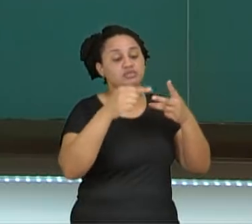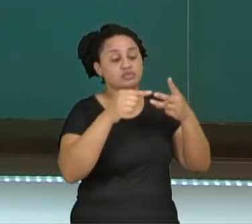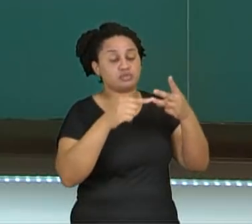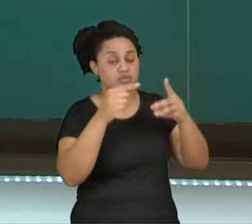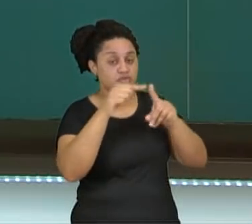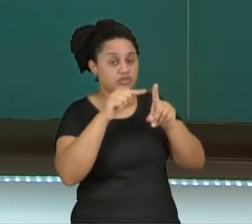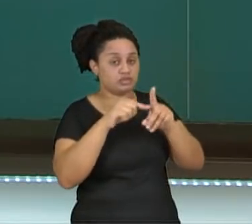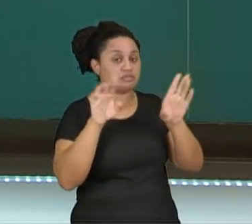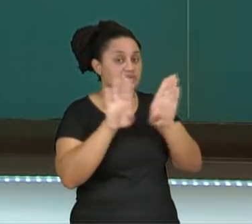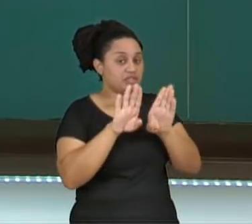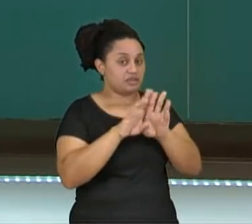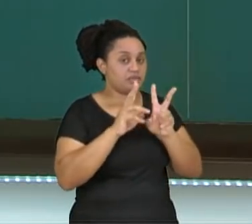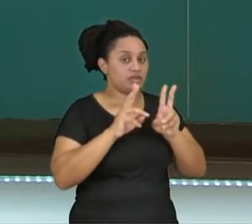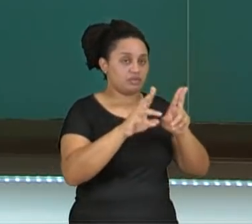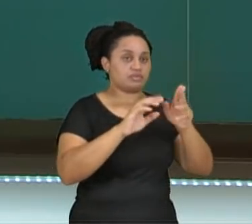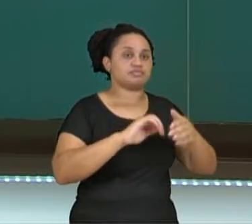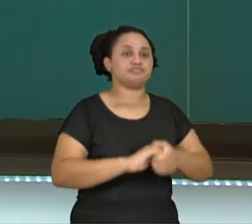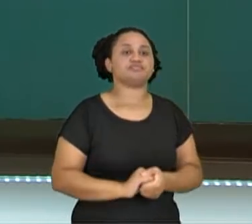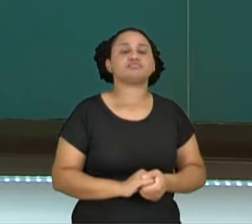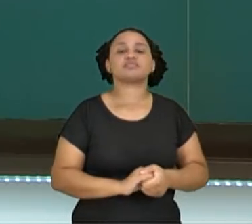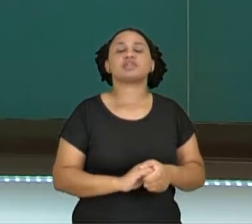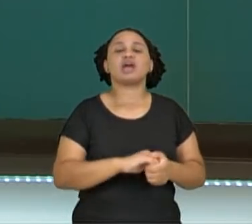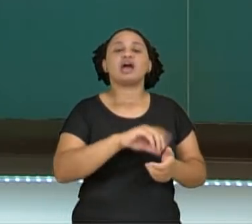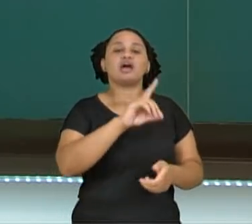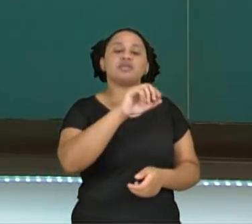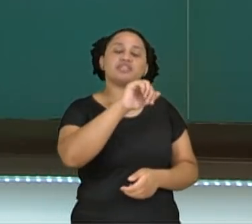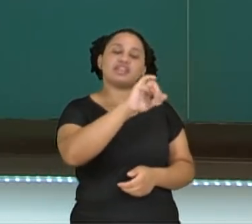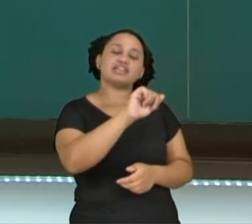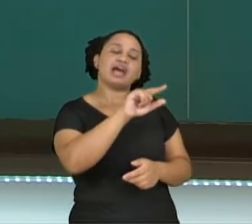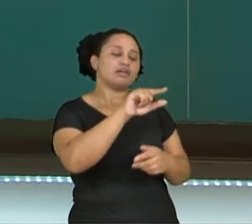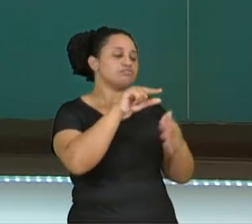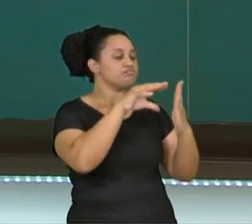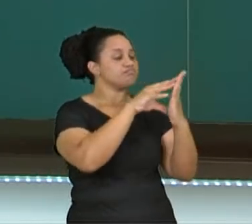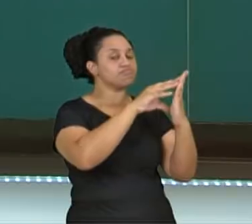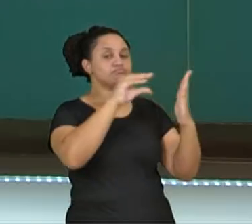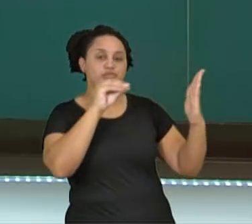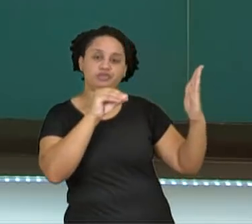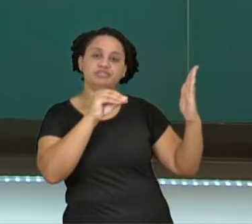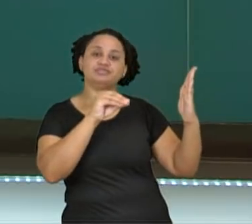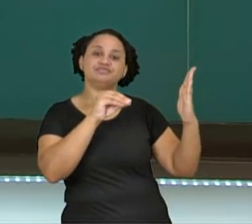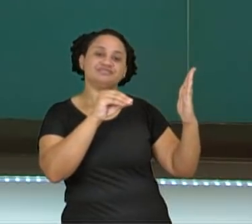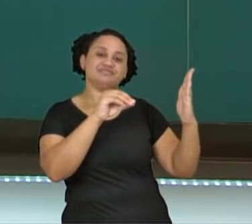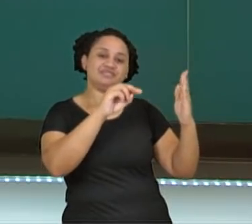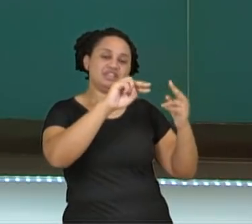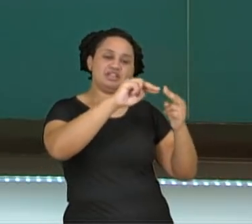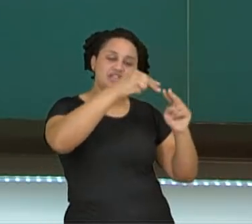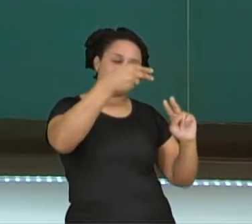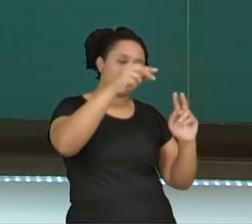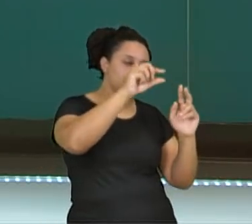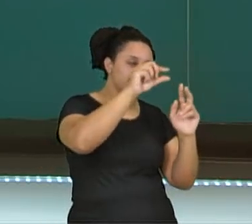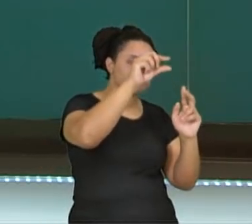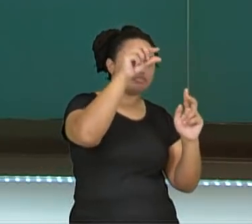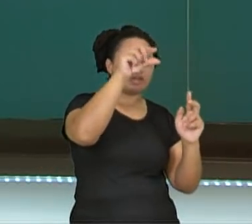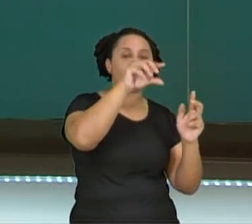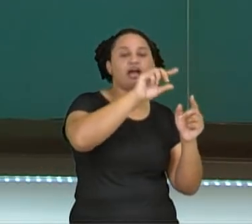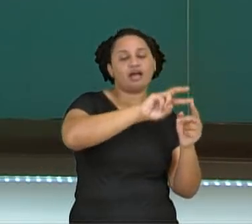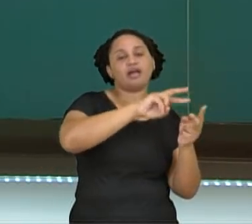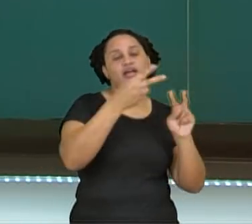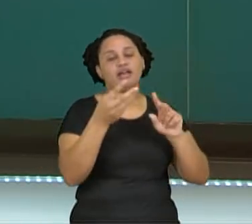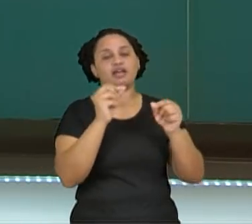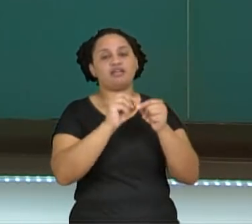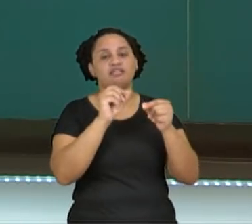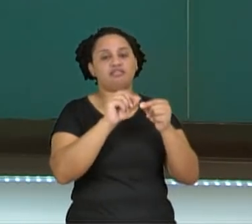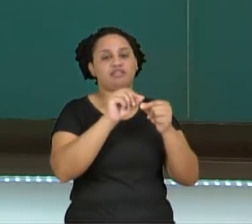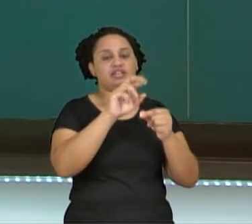O DNA é usado como molde, tá? Então, pega lá o DNA, usa como molde para produzir um RNA. Já no processo